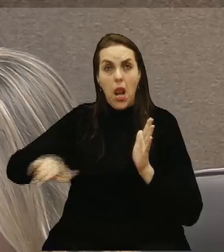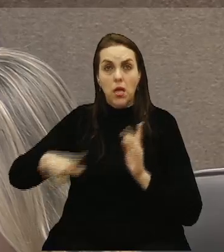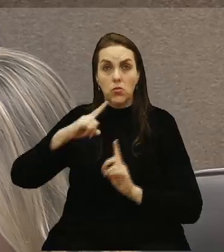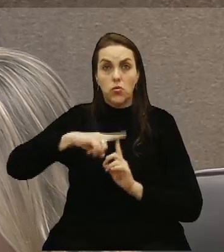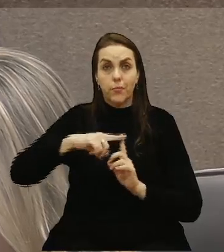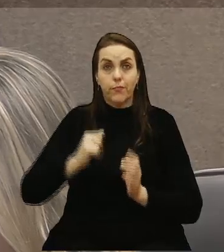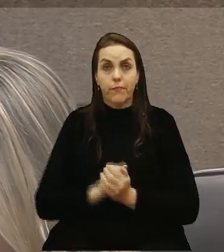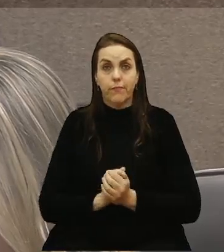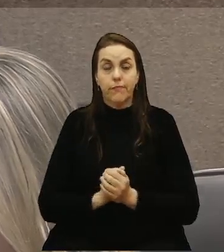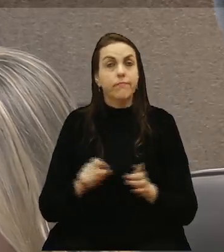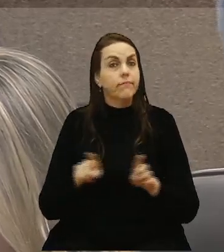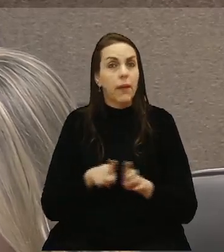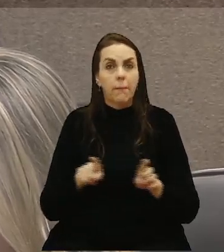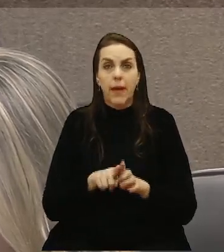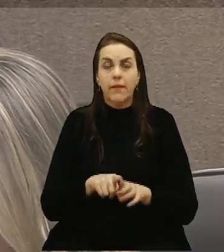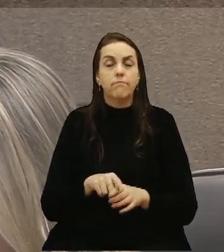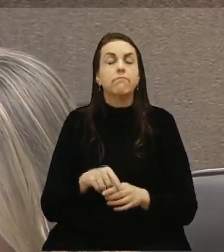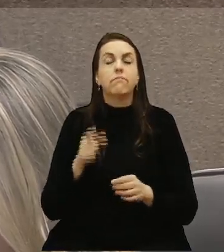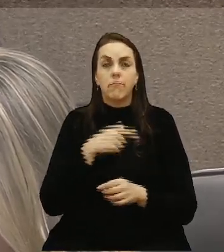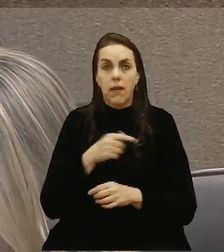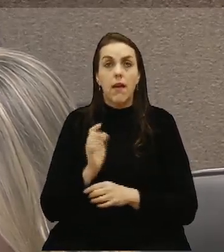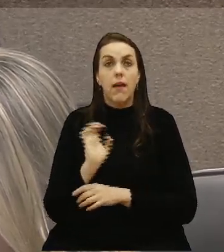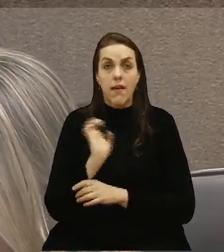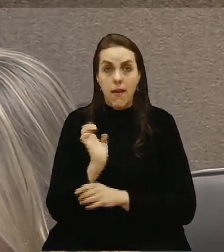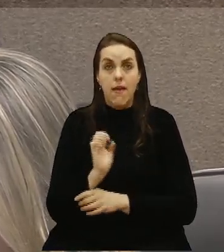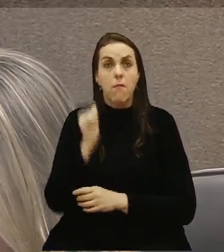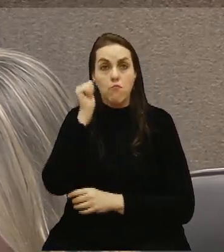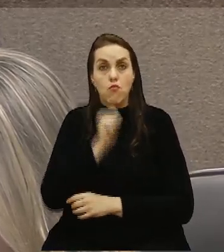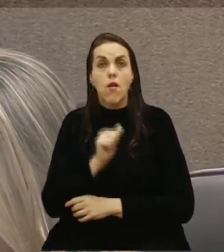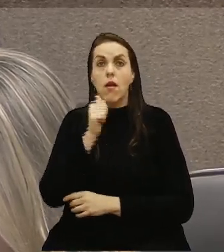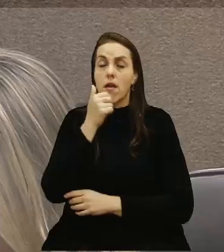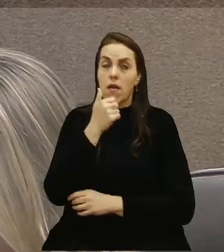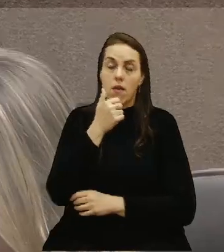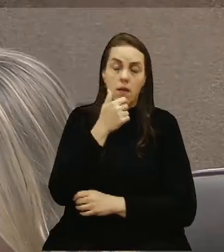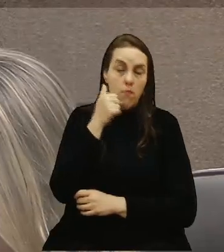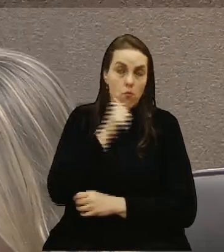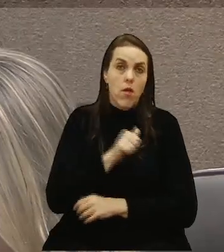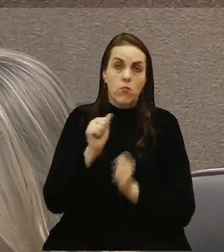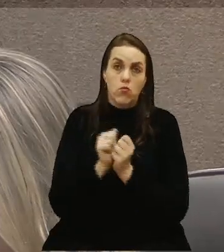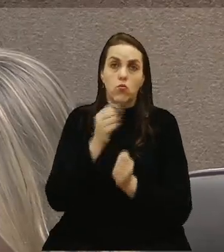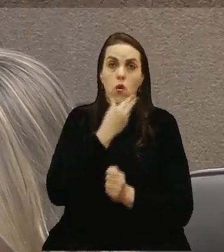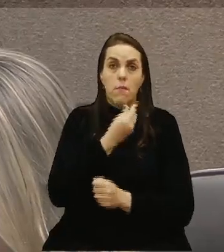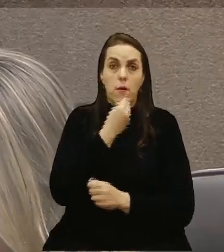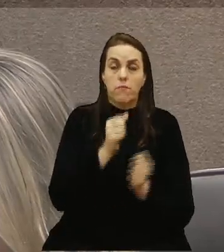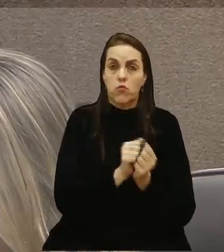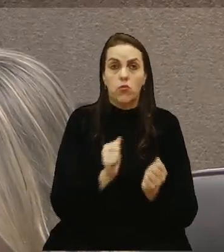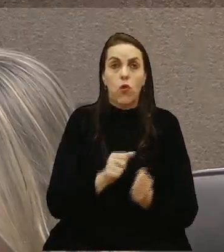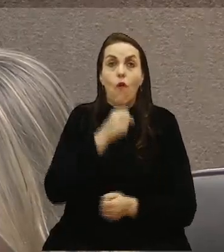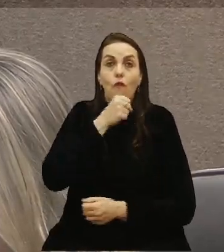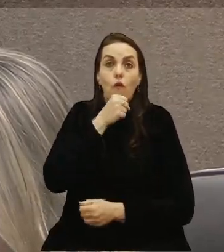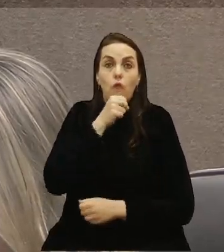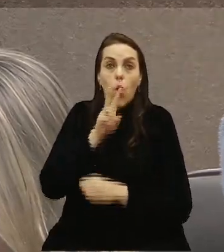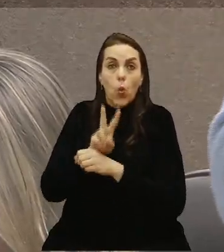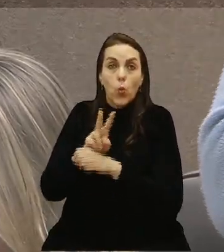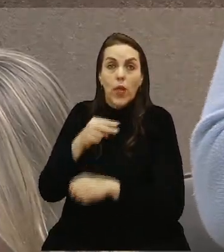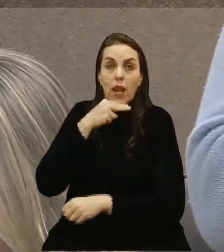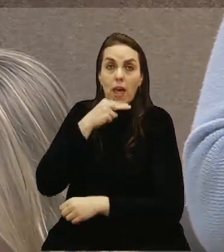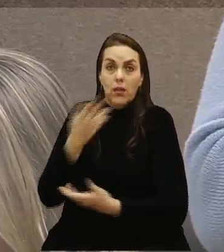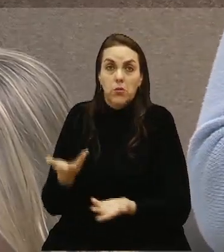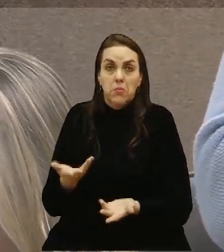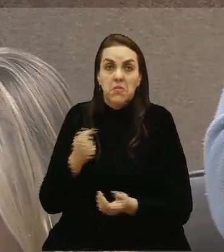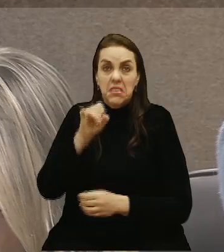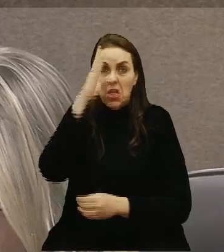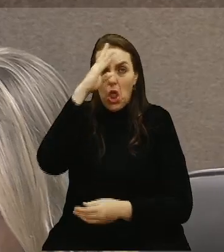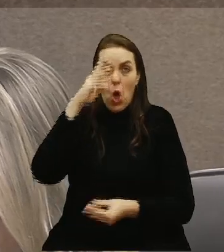formas, inclusive homoafetivas, inclusive uma avó cuidando de um filho, de um neto. Agora, se o senhor não consegue compreender